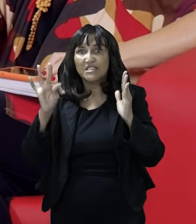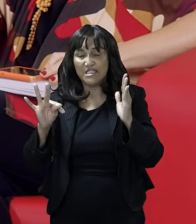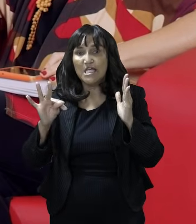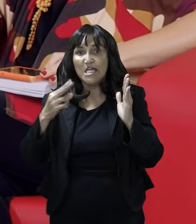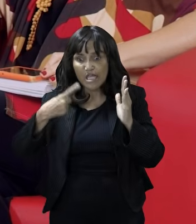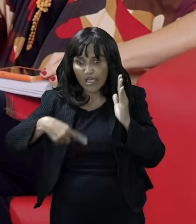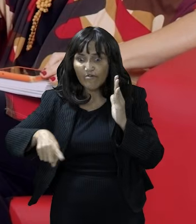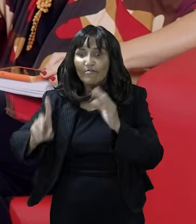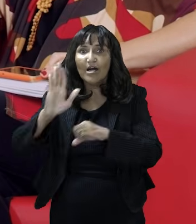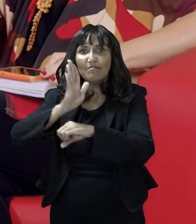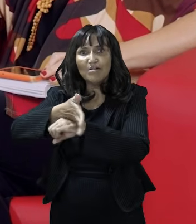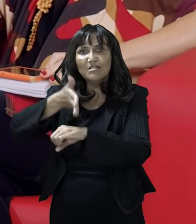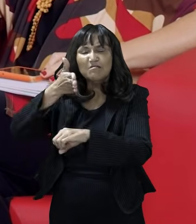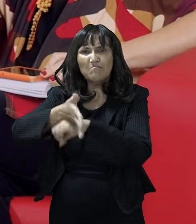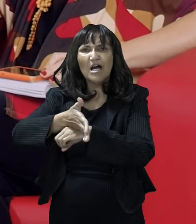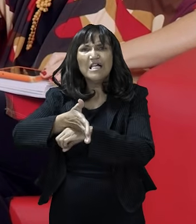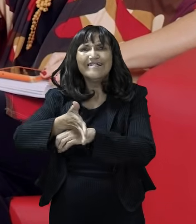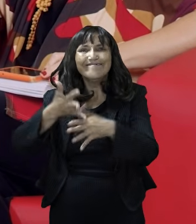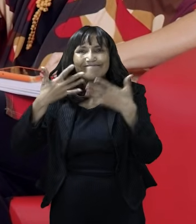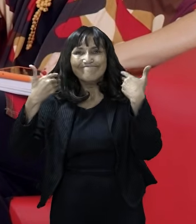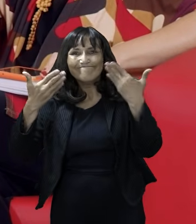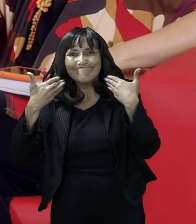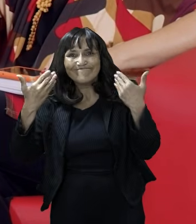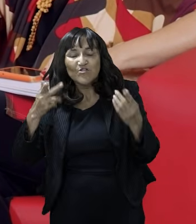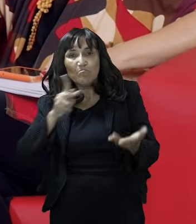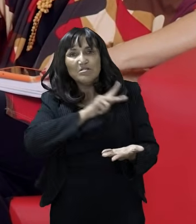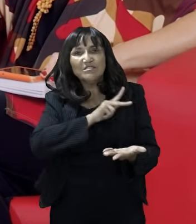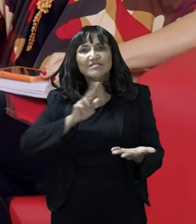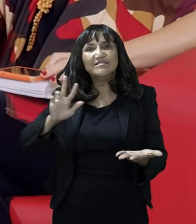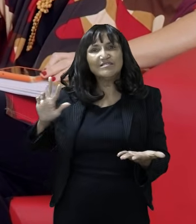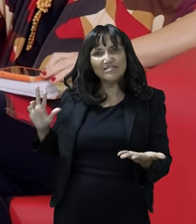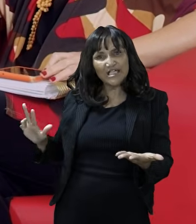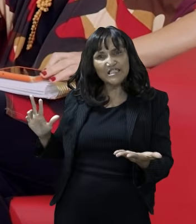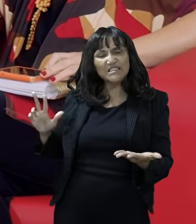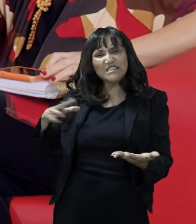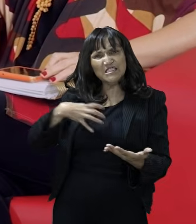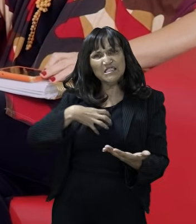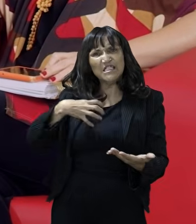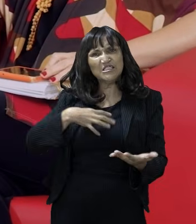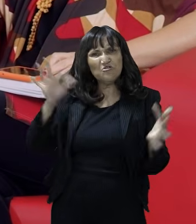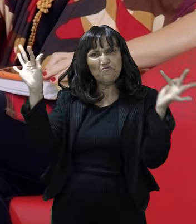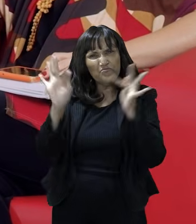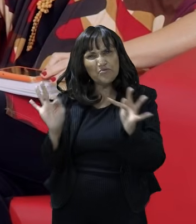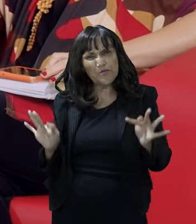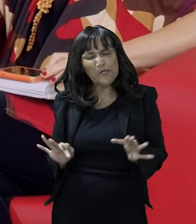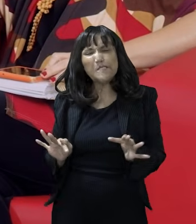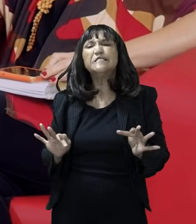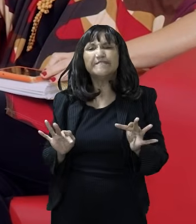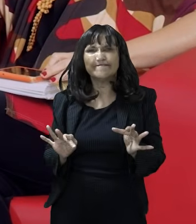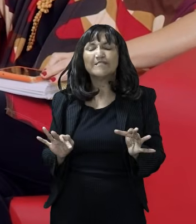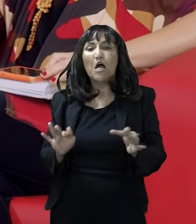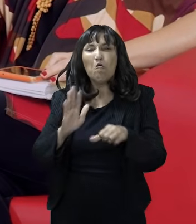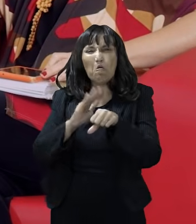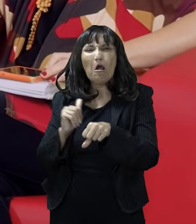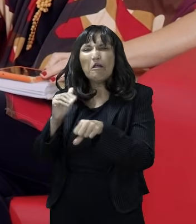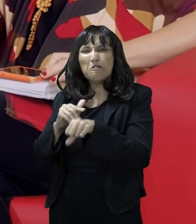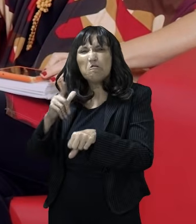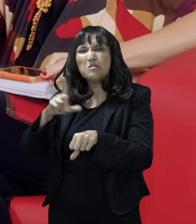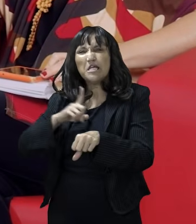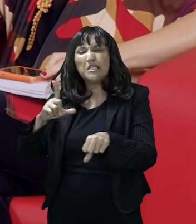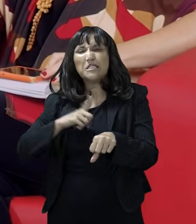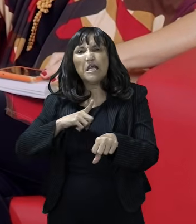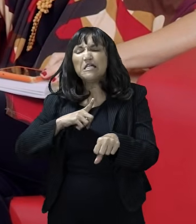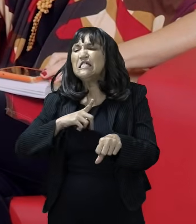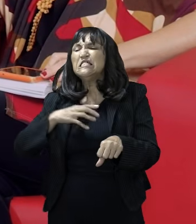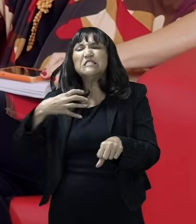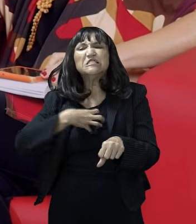que ele rejuvenesce, ele se sente meio paizão do PT, né? E o carinho que o PT tem